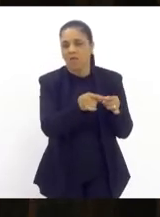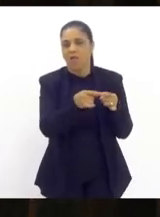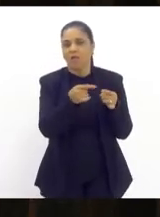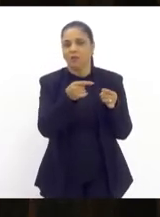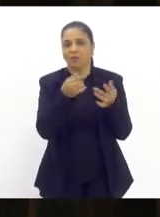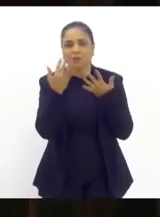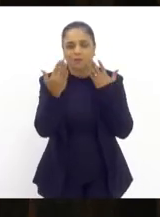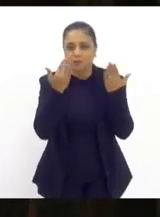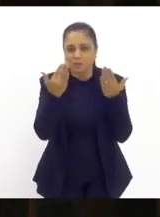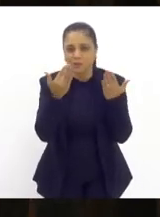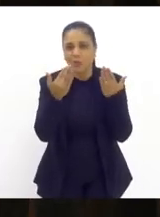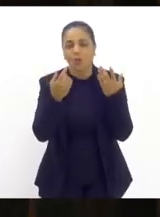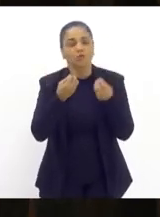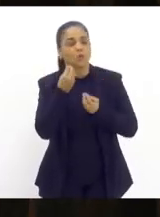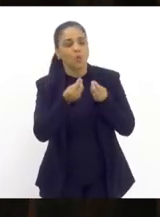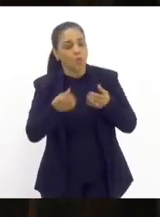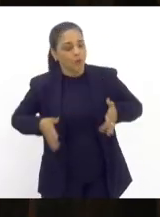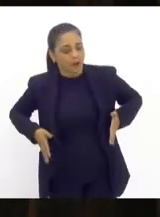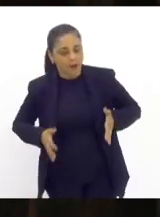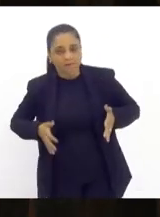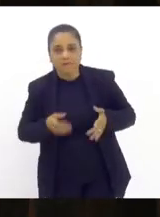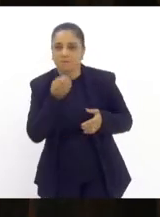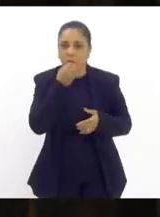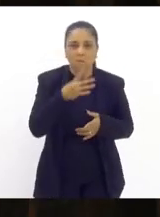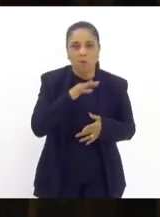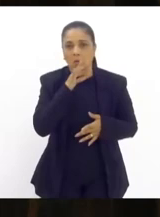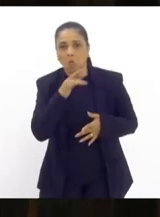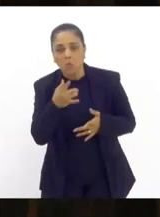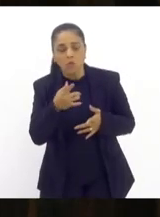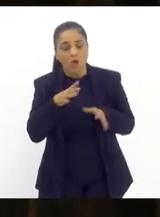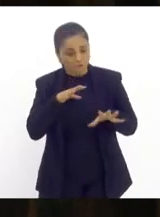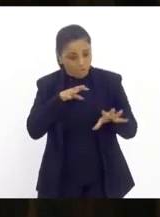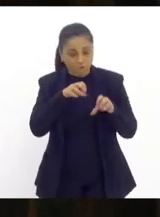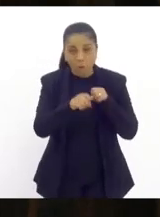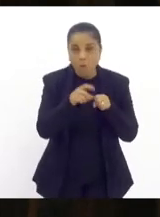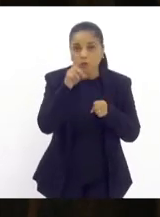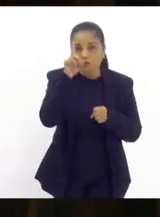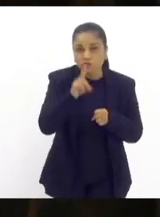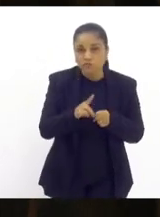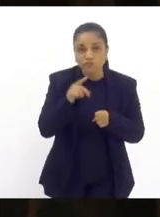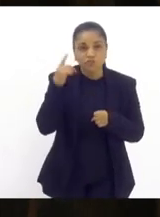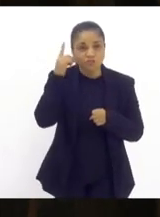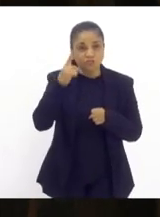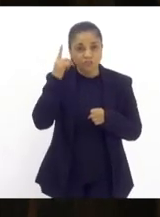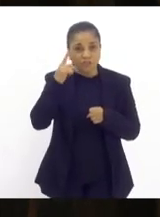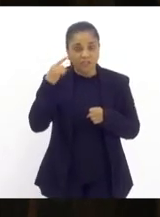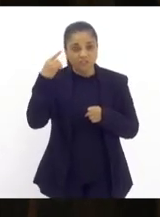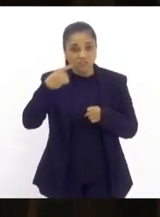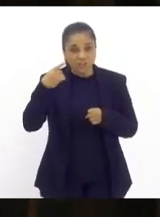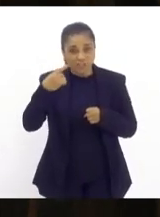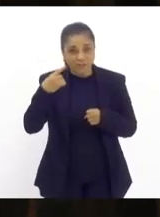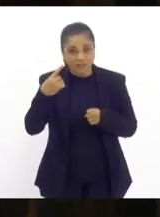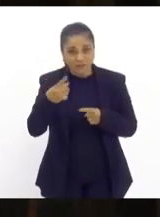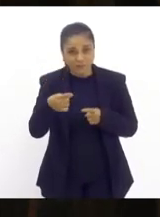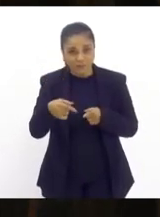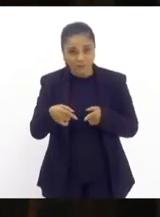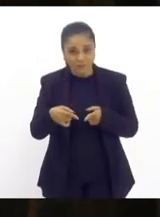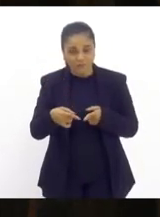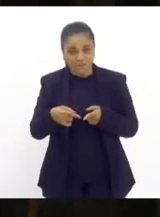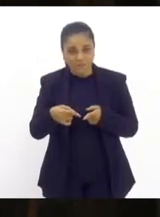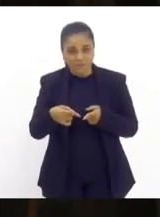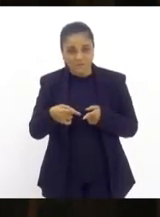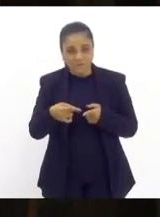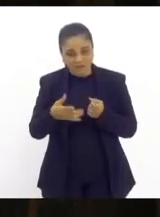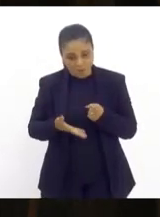tá a cadeira de roda dela saber hoje ela se formou e se formou em Direito ela era para ser uma pessoa carregada no